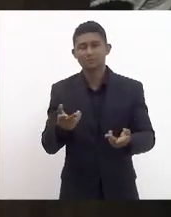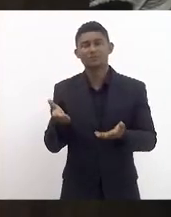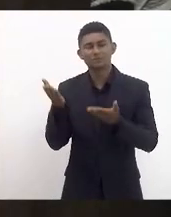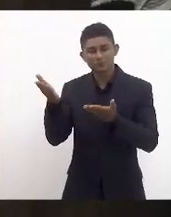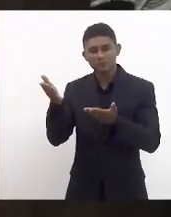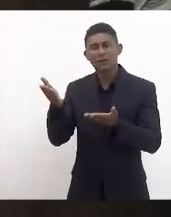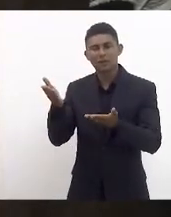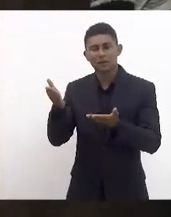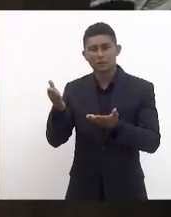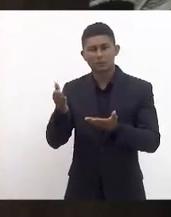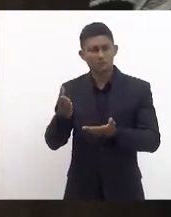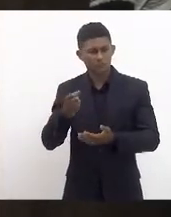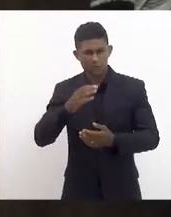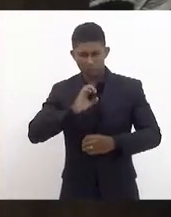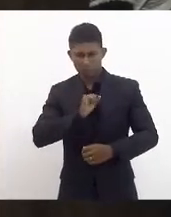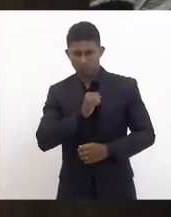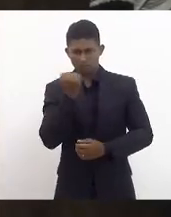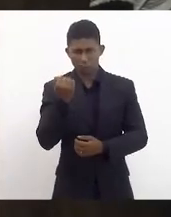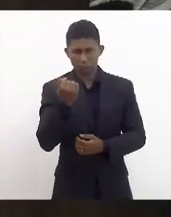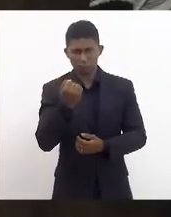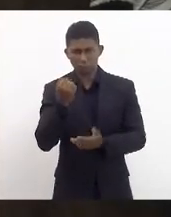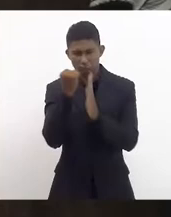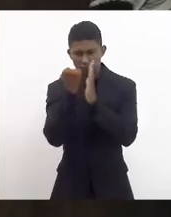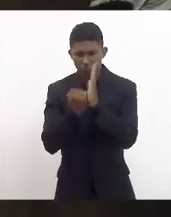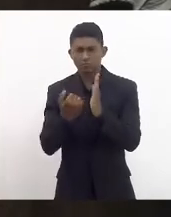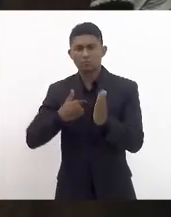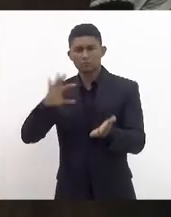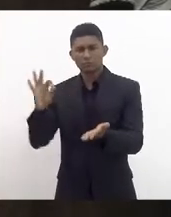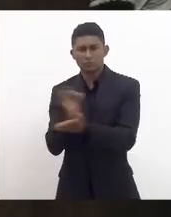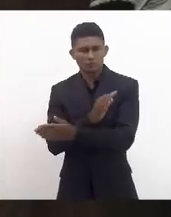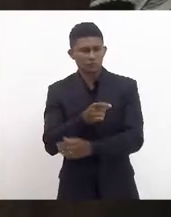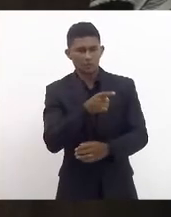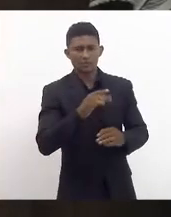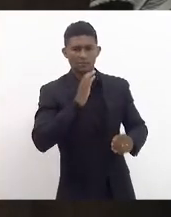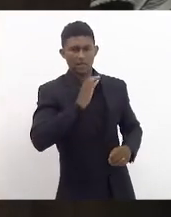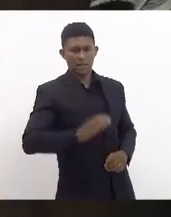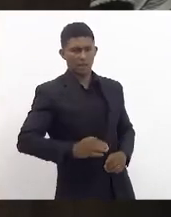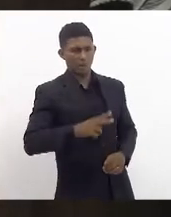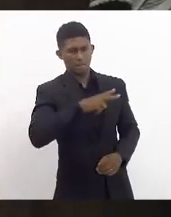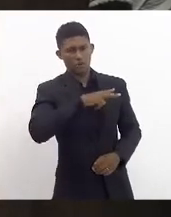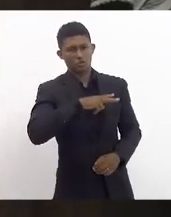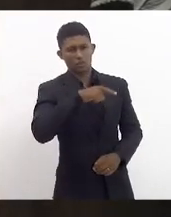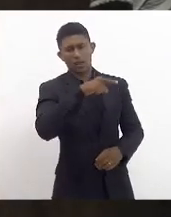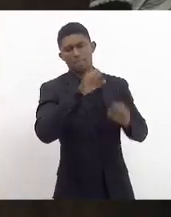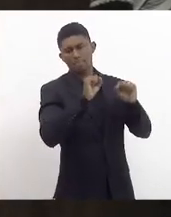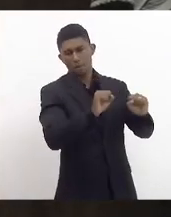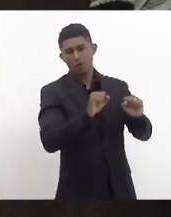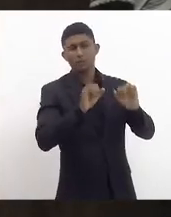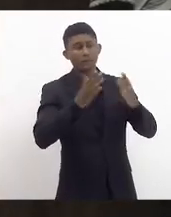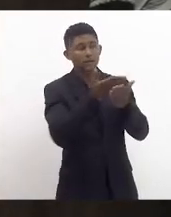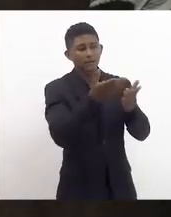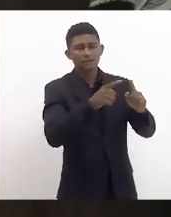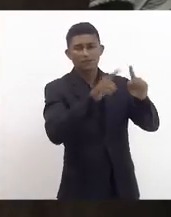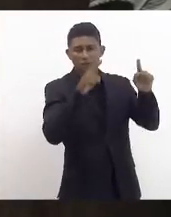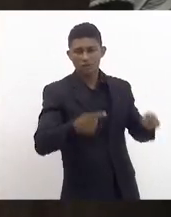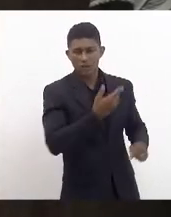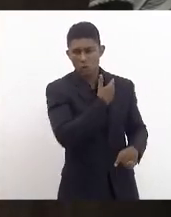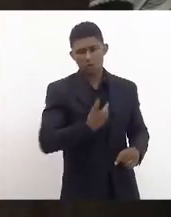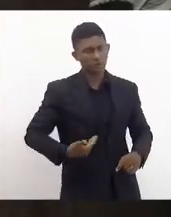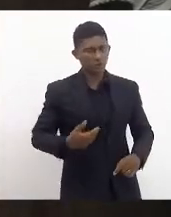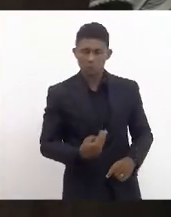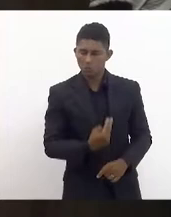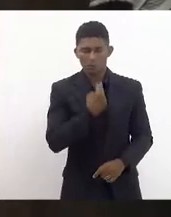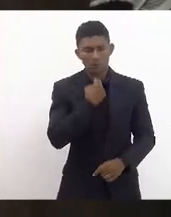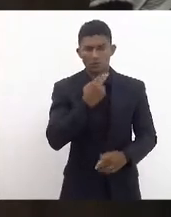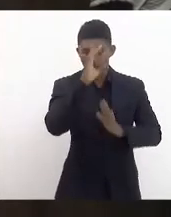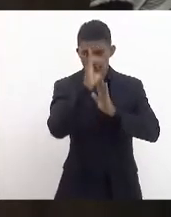subscrevi. Ele pode se posicionar do jeito que ele bem entender, enquanto cidadão no plano privado. Como servidor público e gestor público, não tem direito de fazer